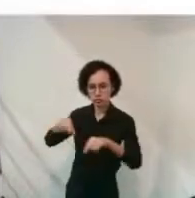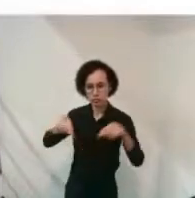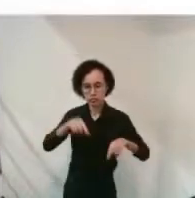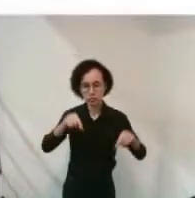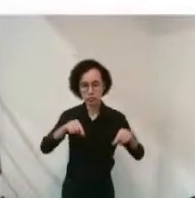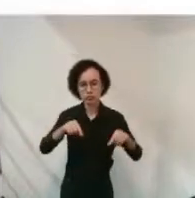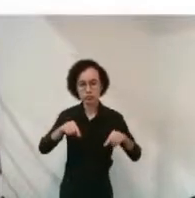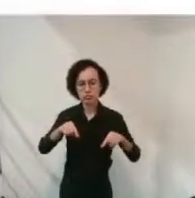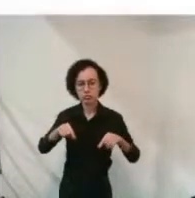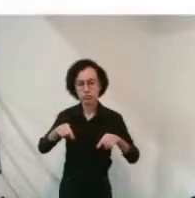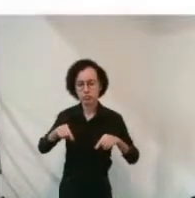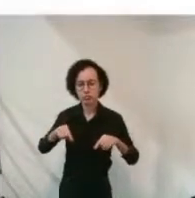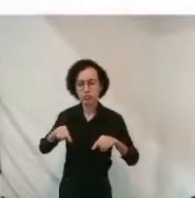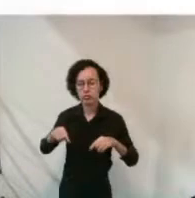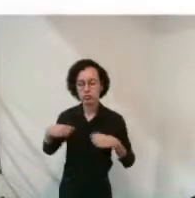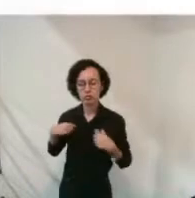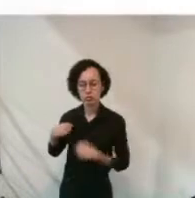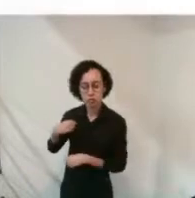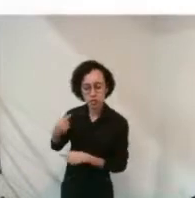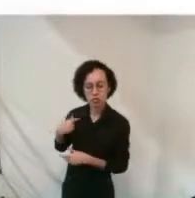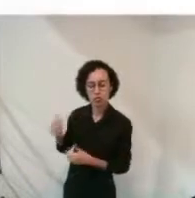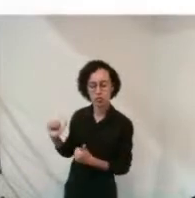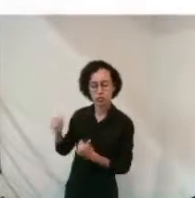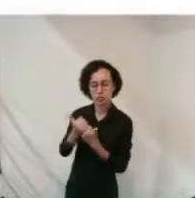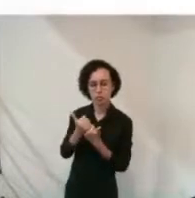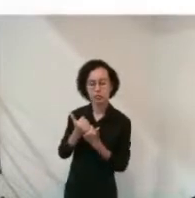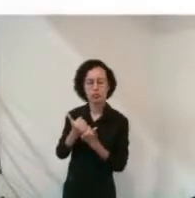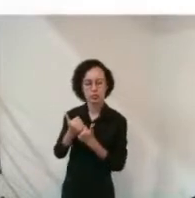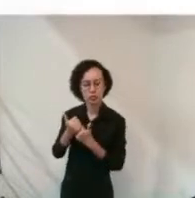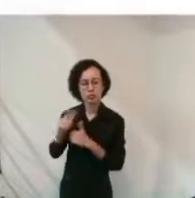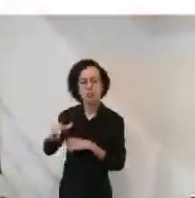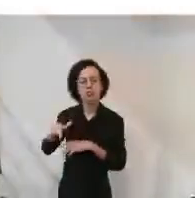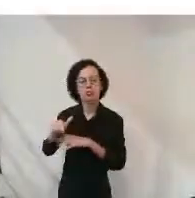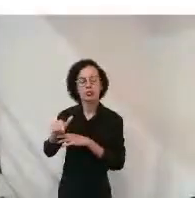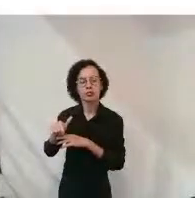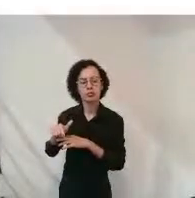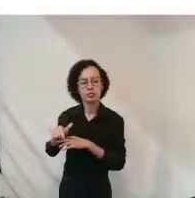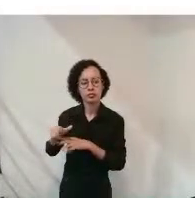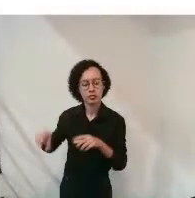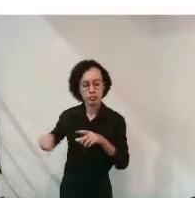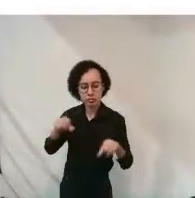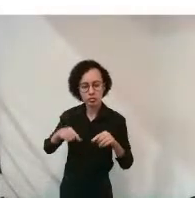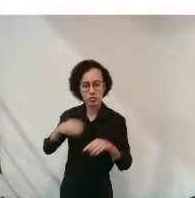A coleta seletiva solidária ela foi substituída pela chamada coleta seletiva cidadã, que tem